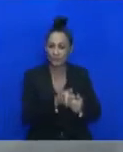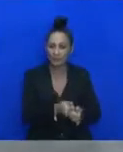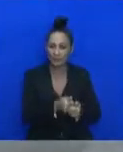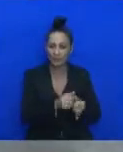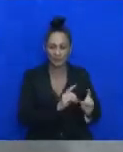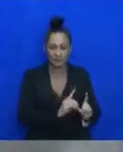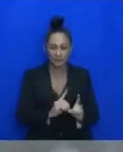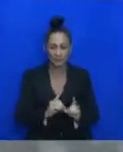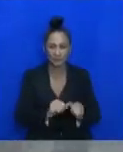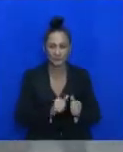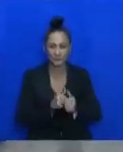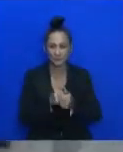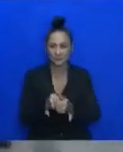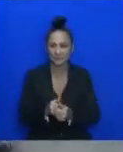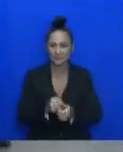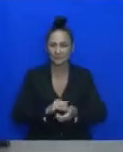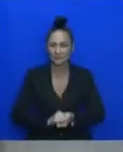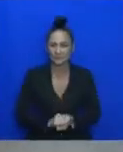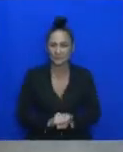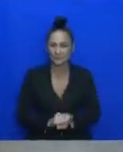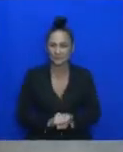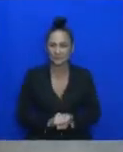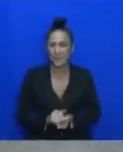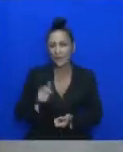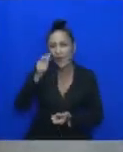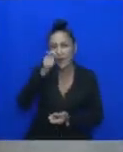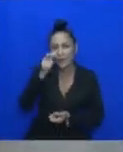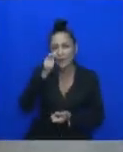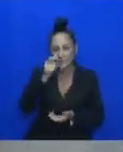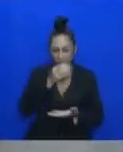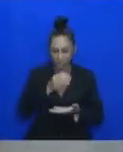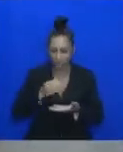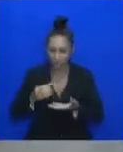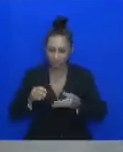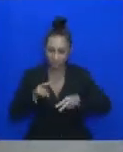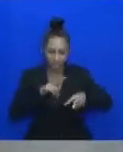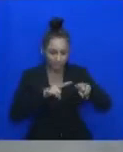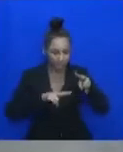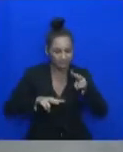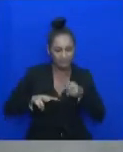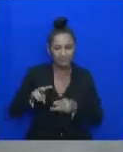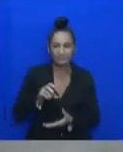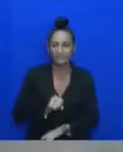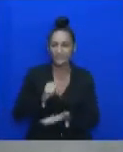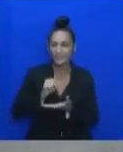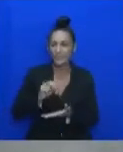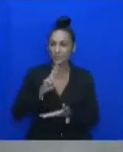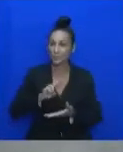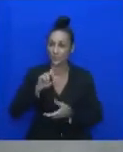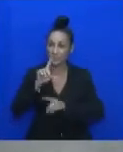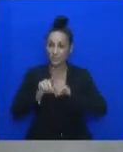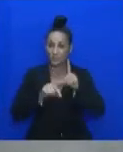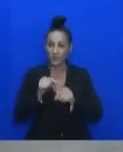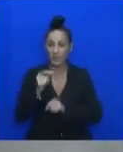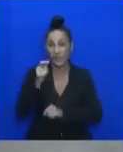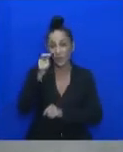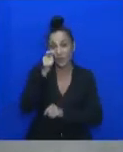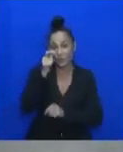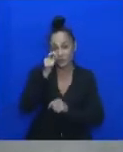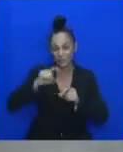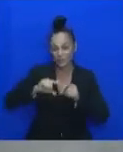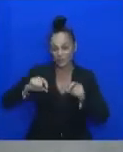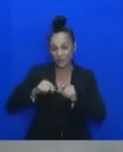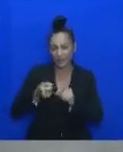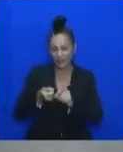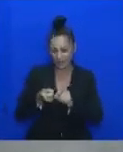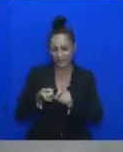palco. Vamos então agora à verificação da integridade do conjunto de bolas da maleta utilizada nesse sorteio e a verificação do número